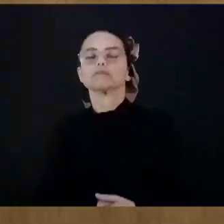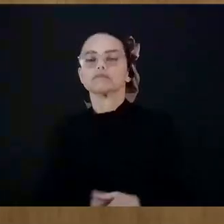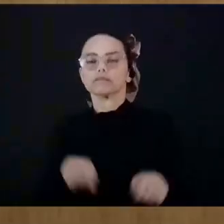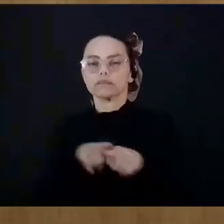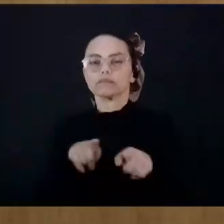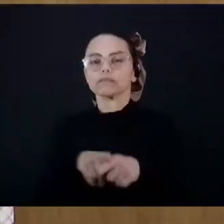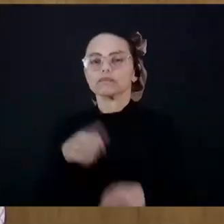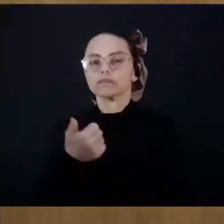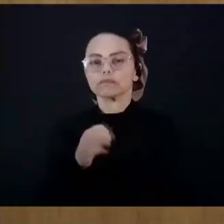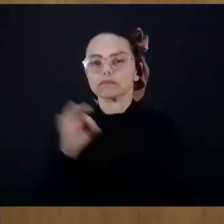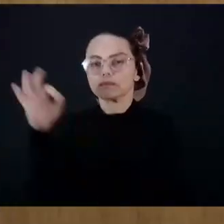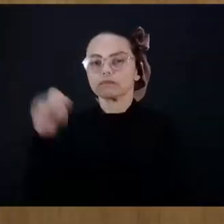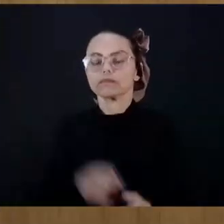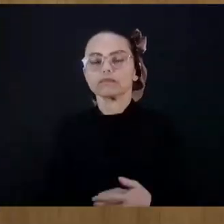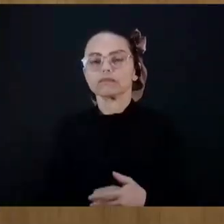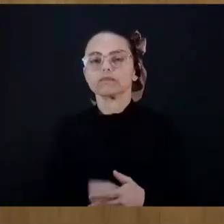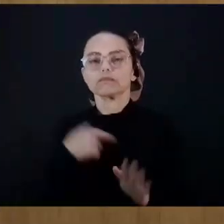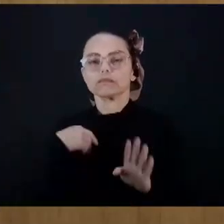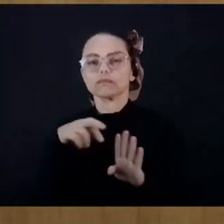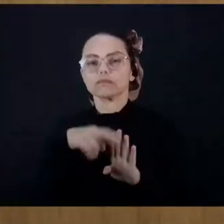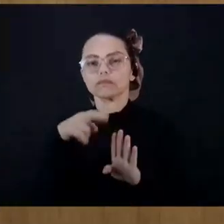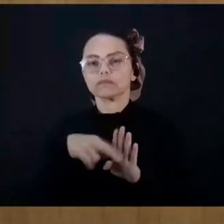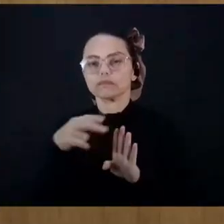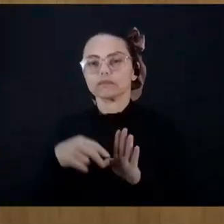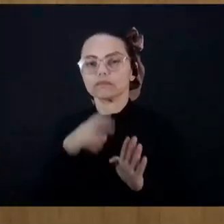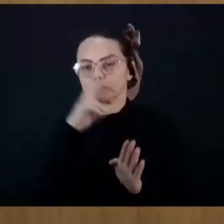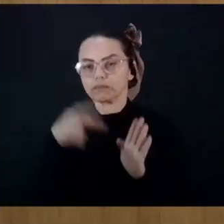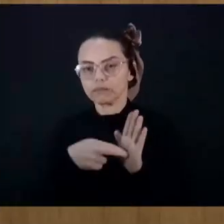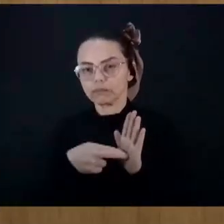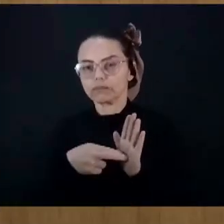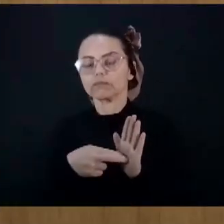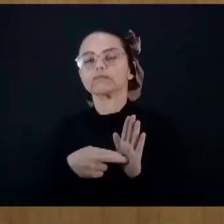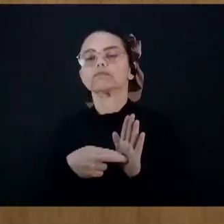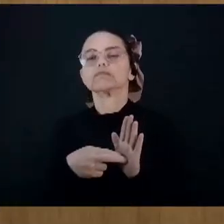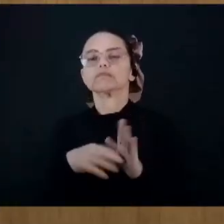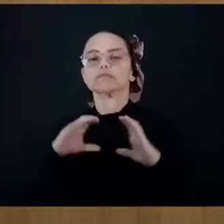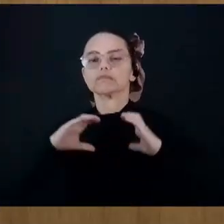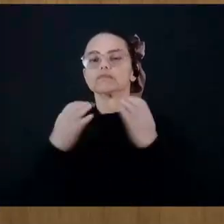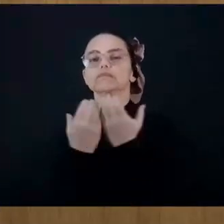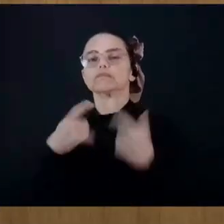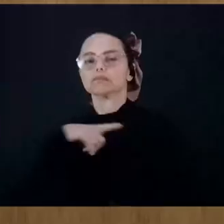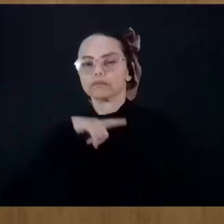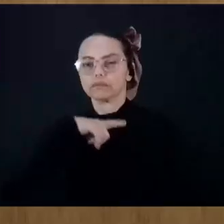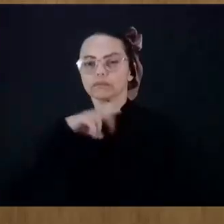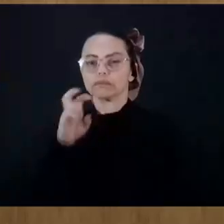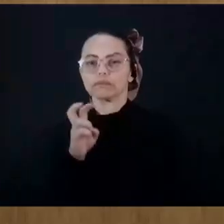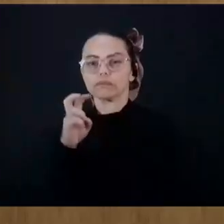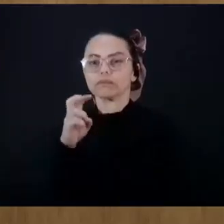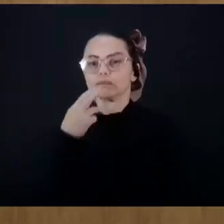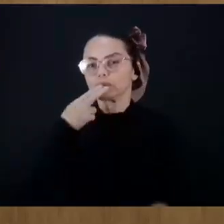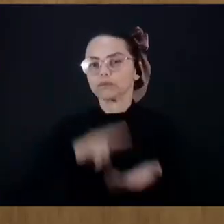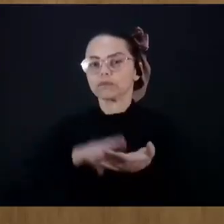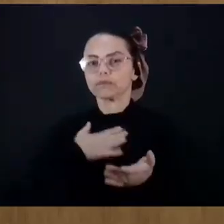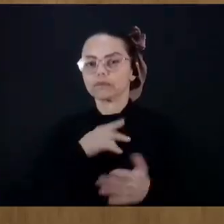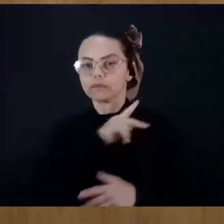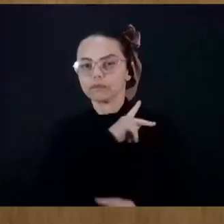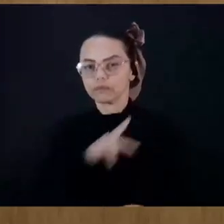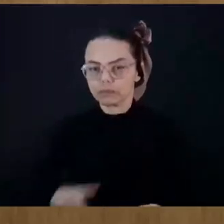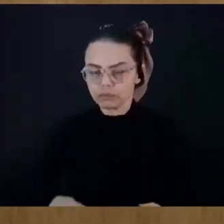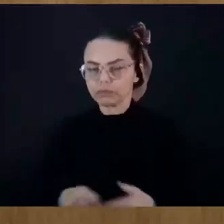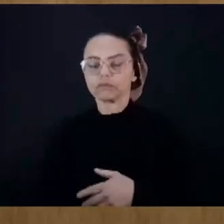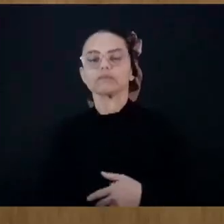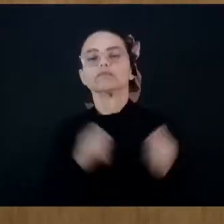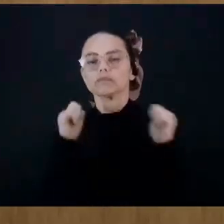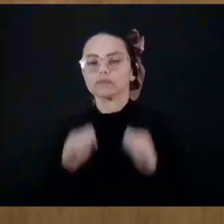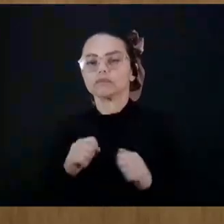das relatorias. A comissão ela tem 5 membros, eu sou o presidente, então eu poderia passar